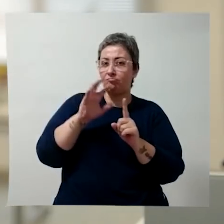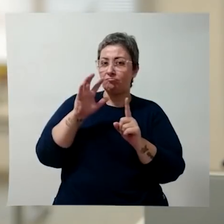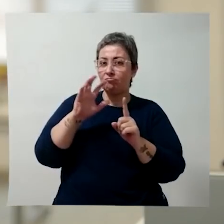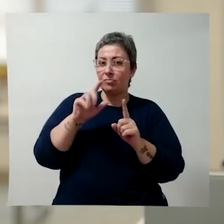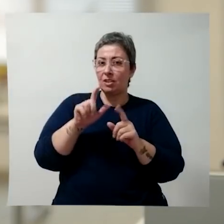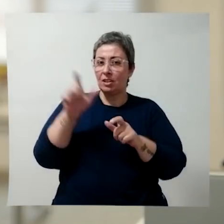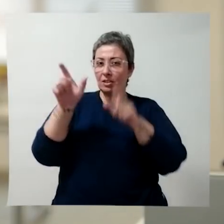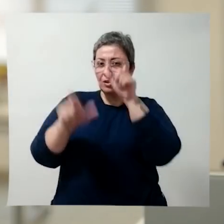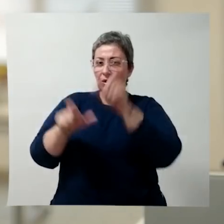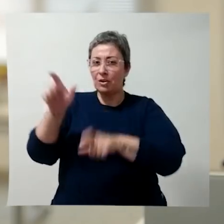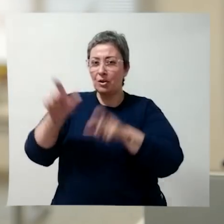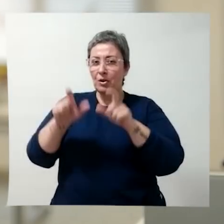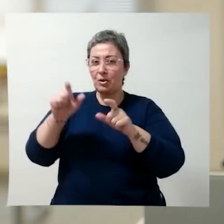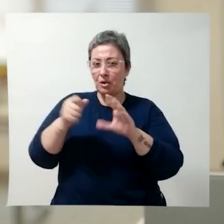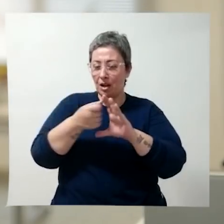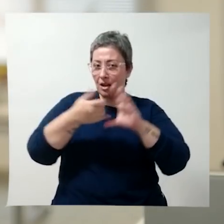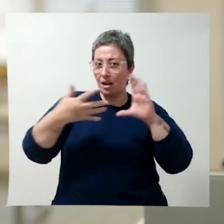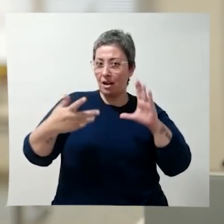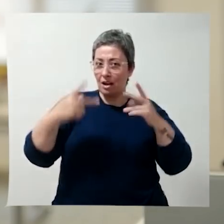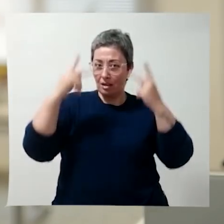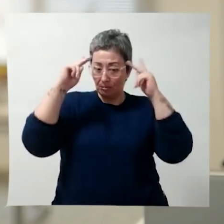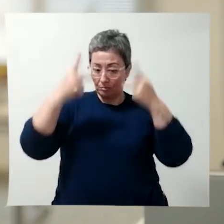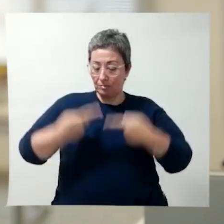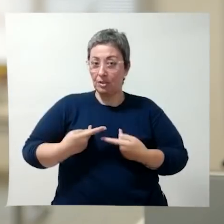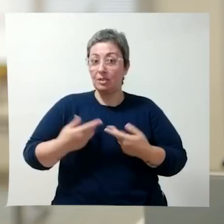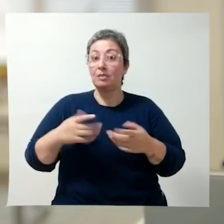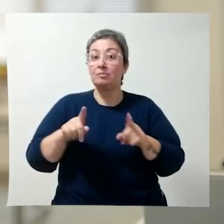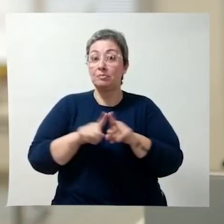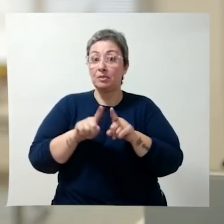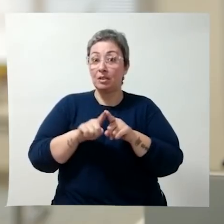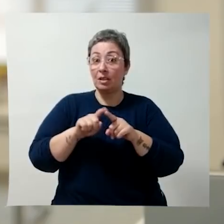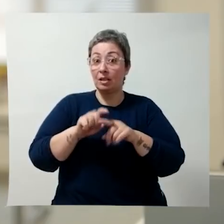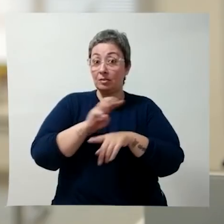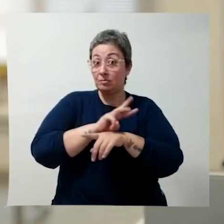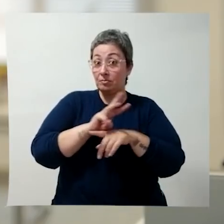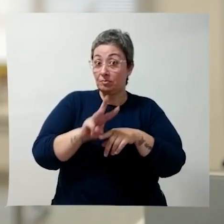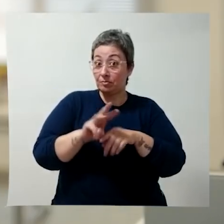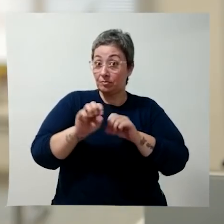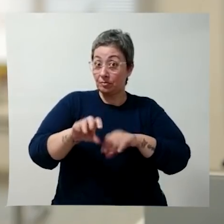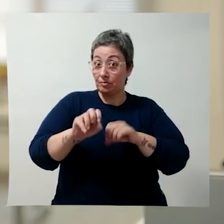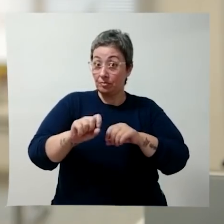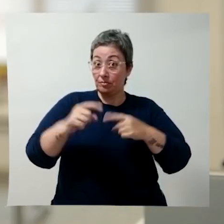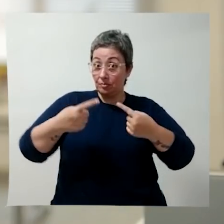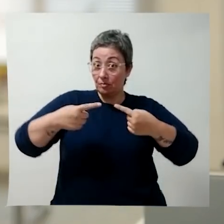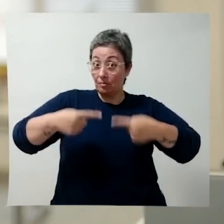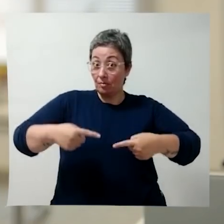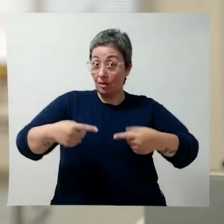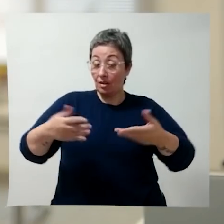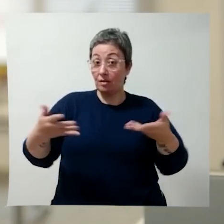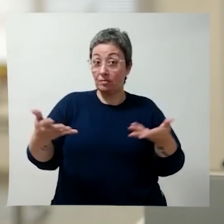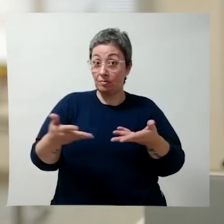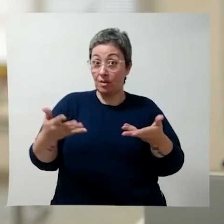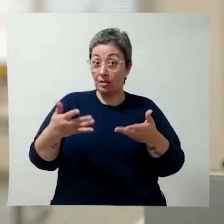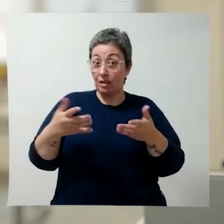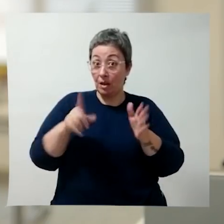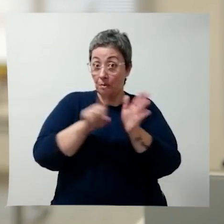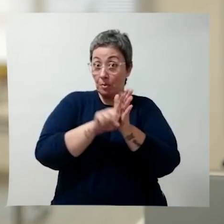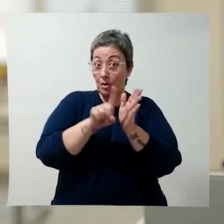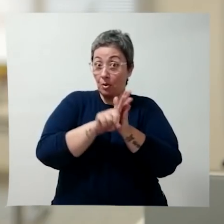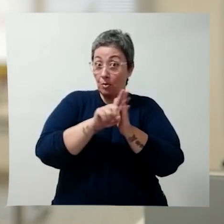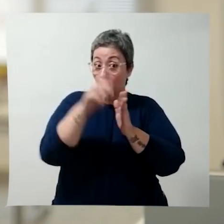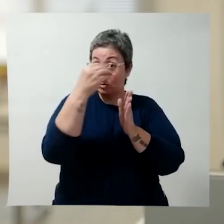étnicas sobre as nossas características pessoais. Lembramos que no Portal da Educação, no Desafio do Dia, tem uma enquete para